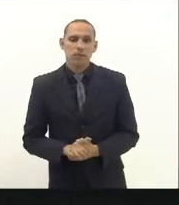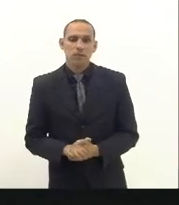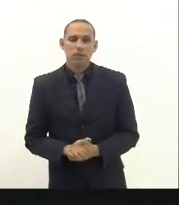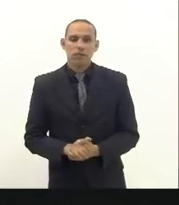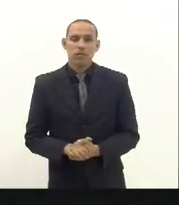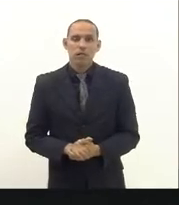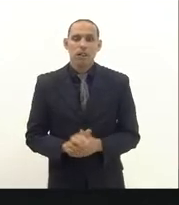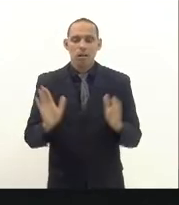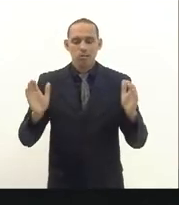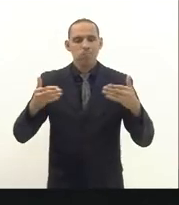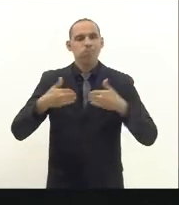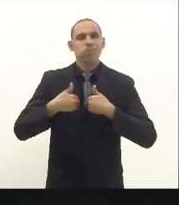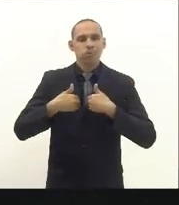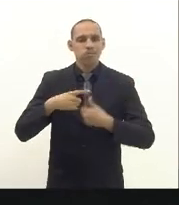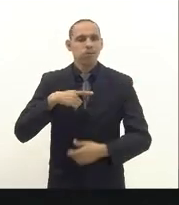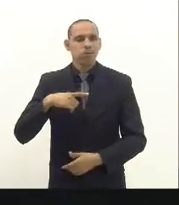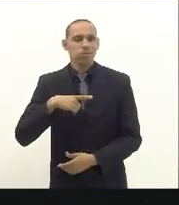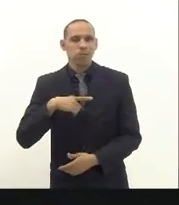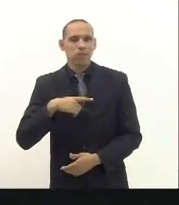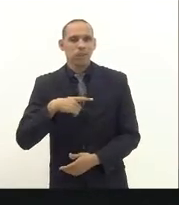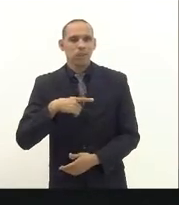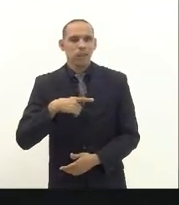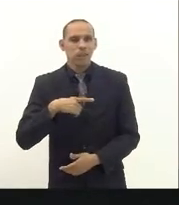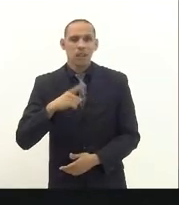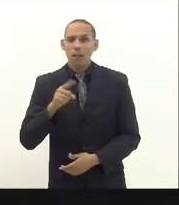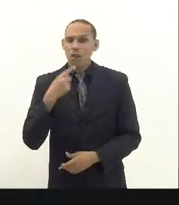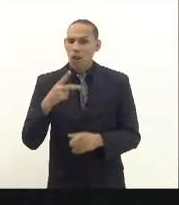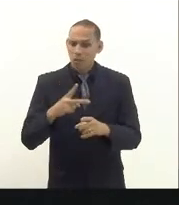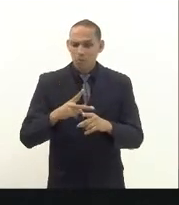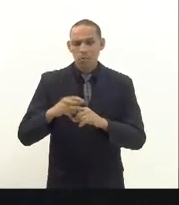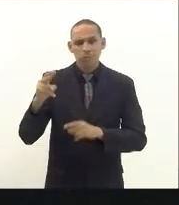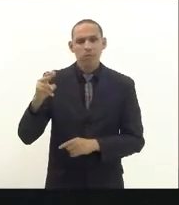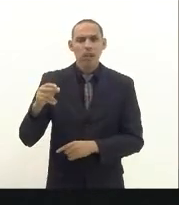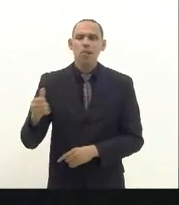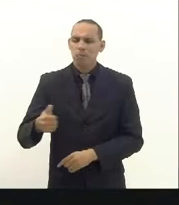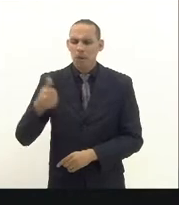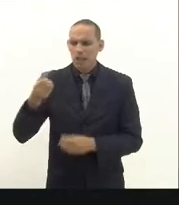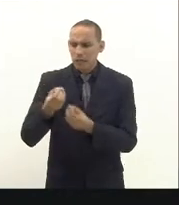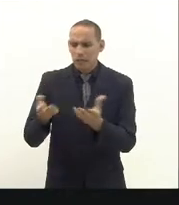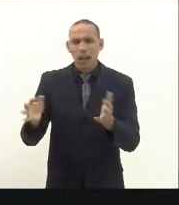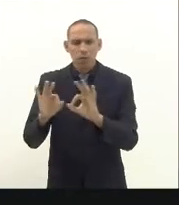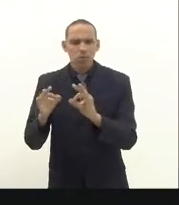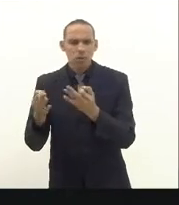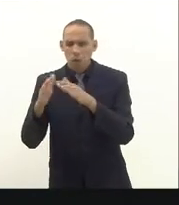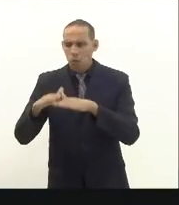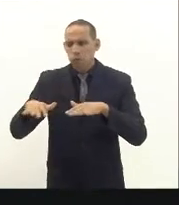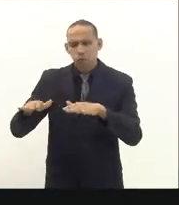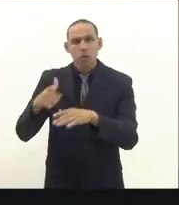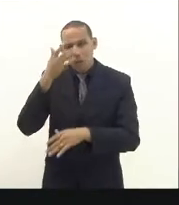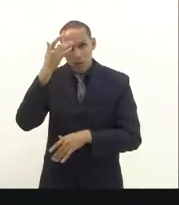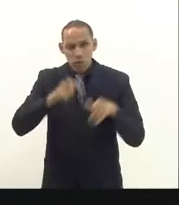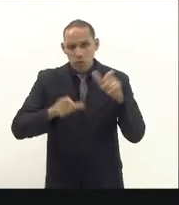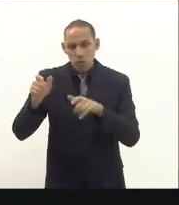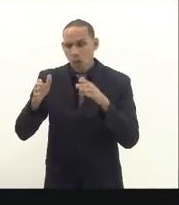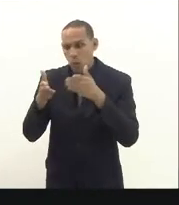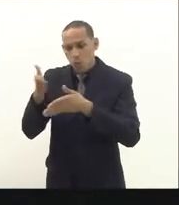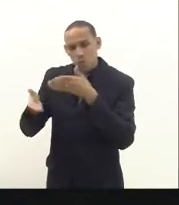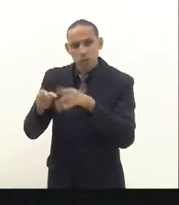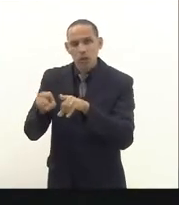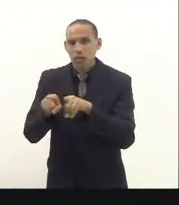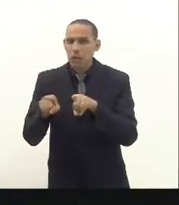Transtorno do espectro autista foi um ganho de qualidade para as famílias porque os cuidadores das pessoas com